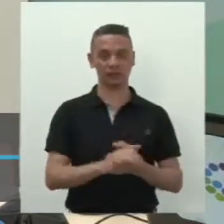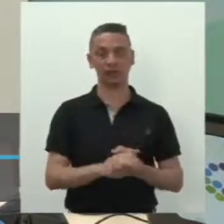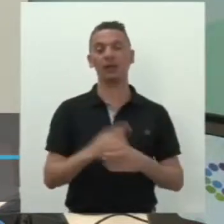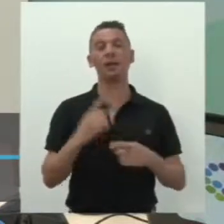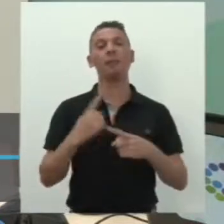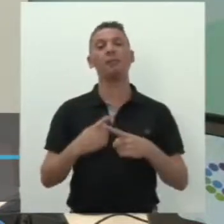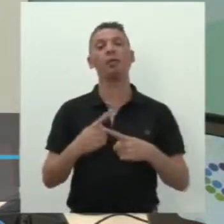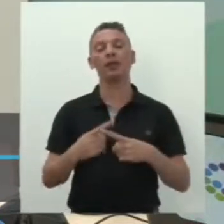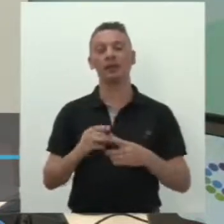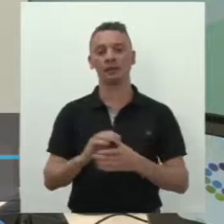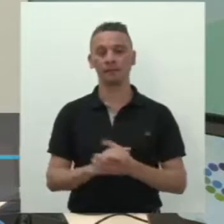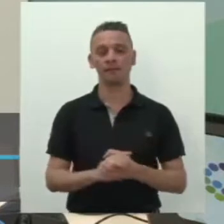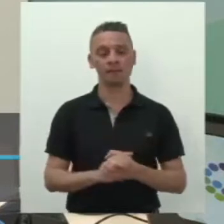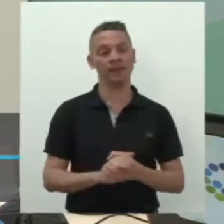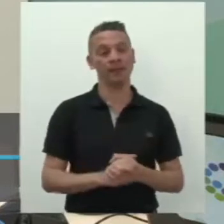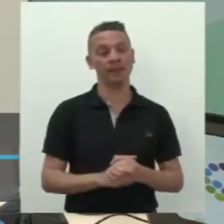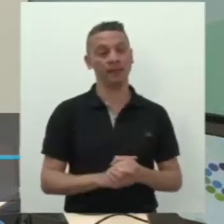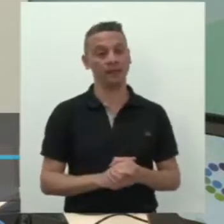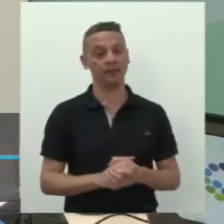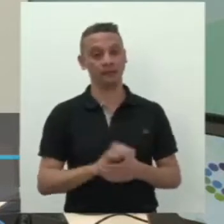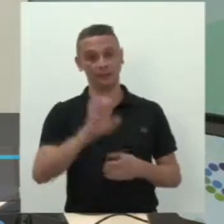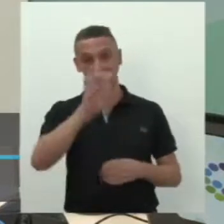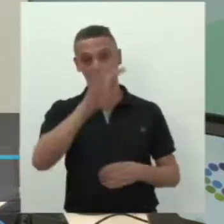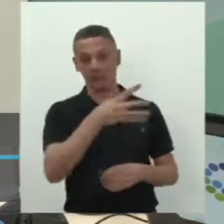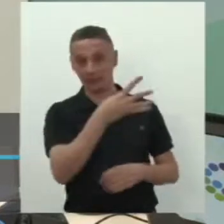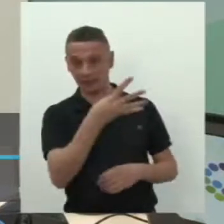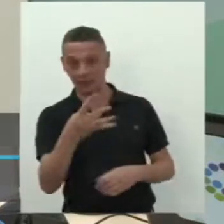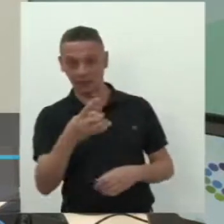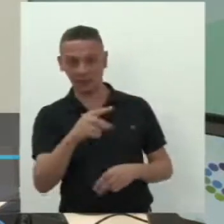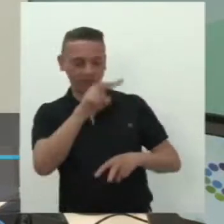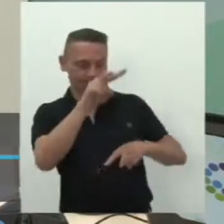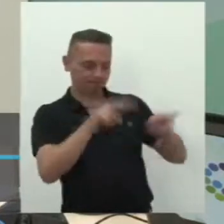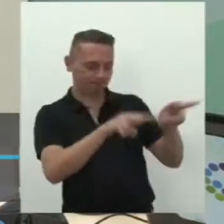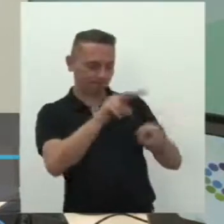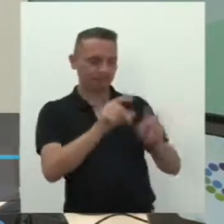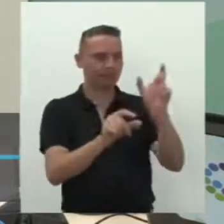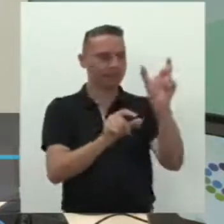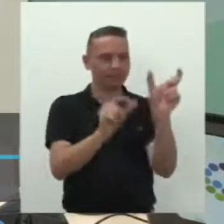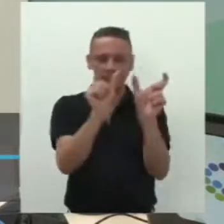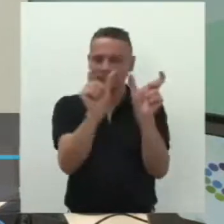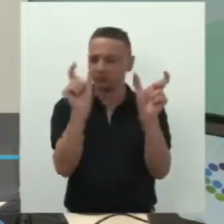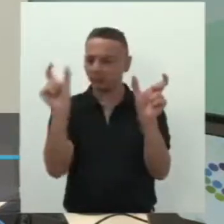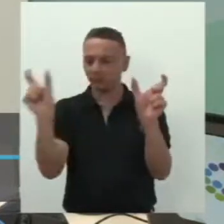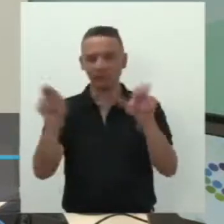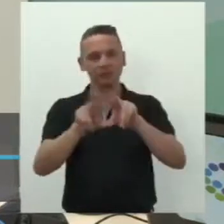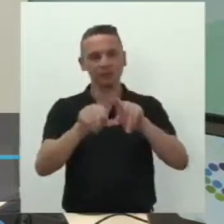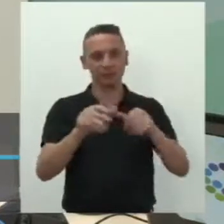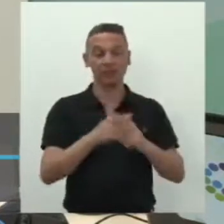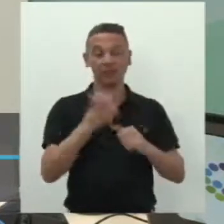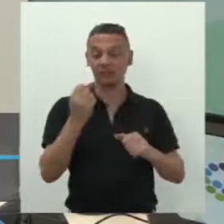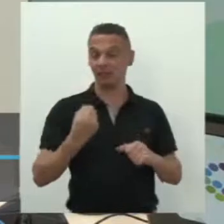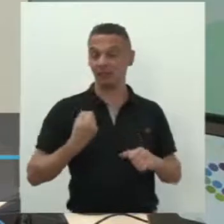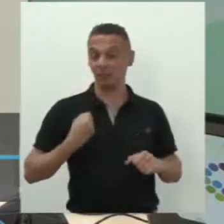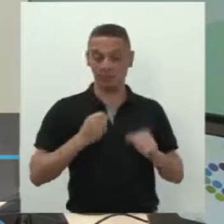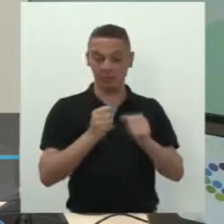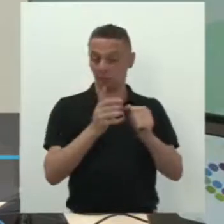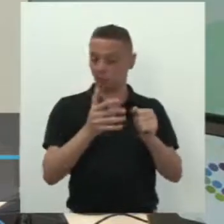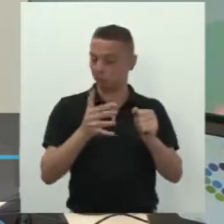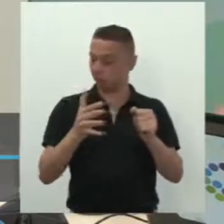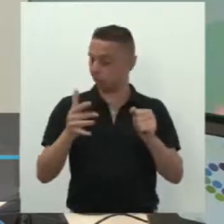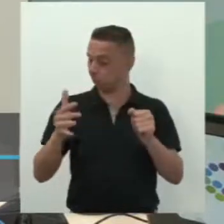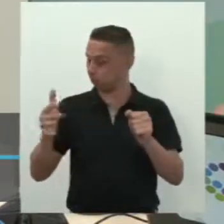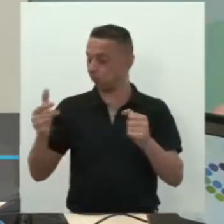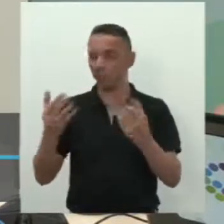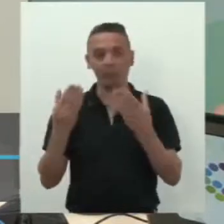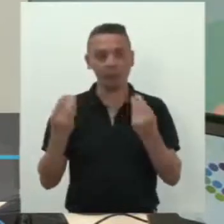entende isso? Porque ele trabalha com análise, e a análise ela é feita por célula. Se você colocar muitos números dentro de uma célula e embaixo do